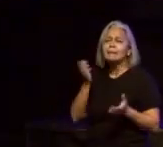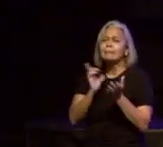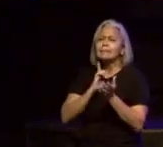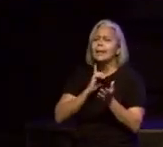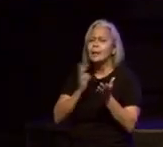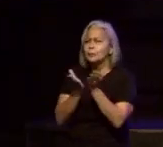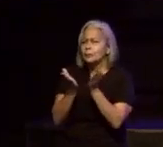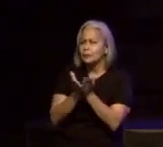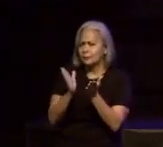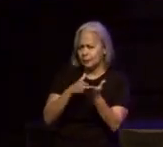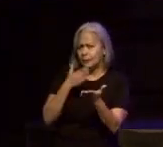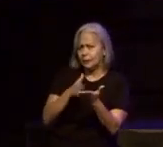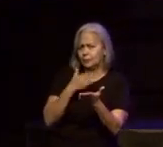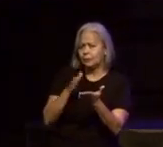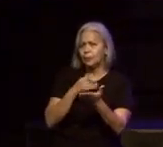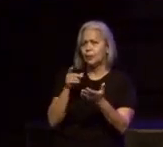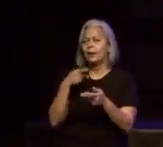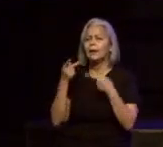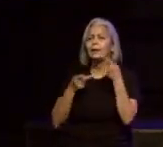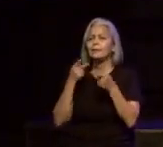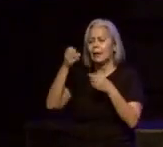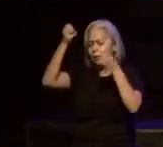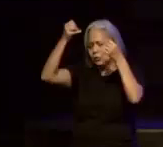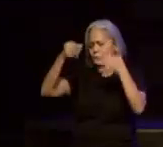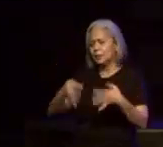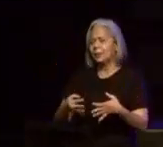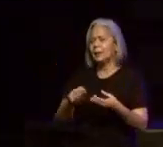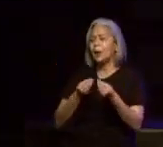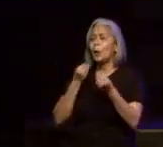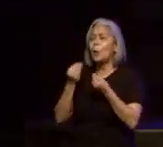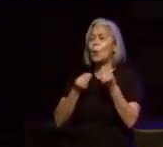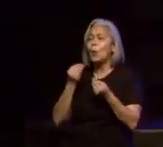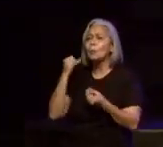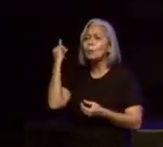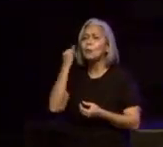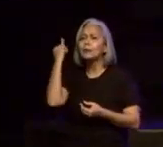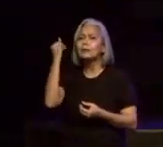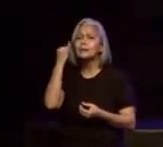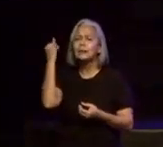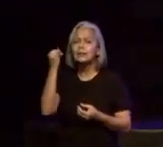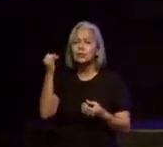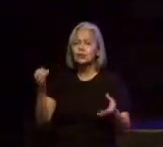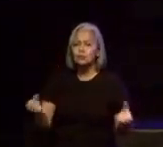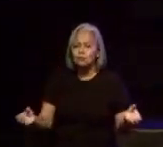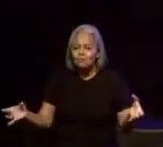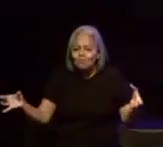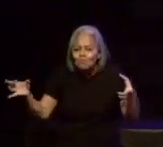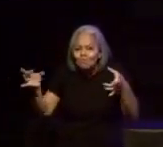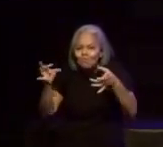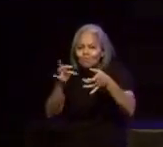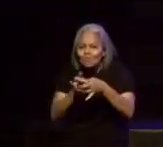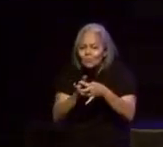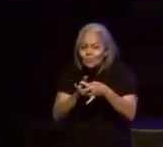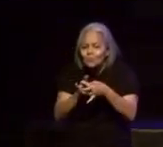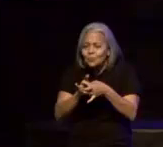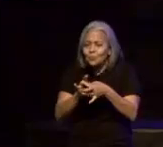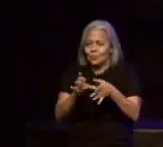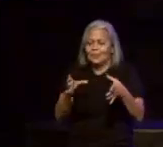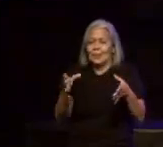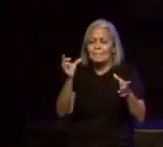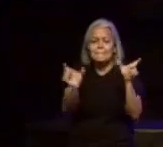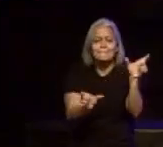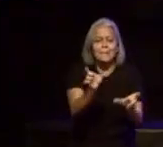Conexão, e ele descreve qual crucial, quão importante é o ajuntamento do corpo de Cristo. Ele fala o